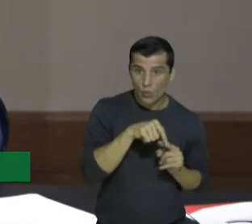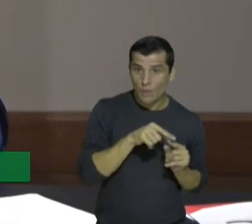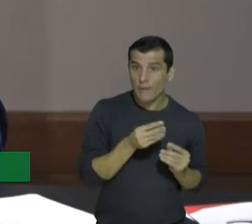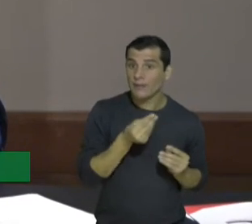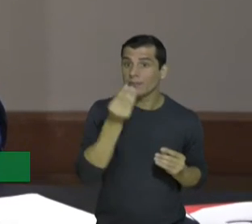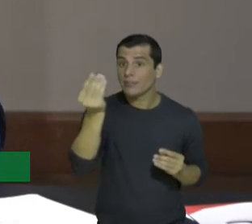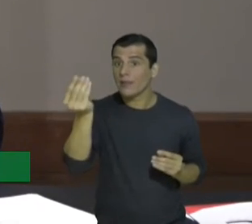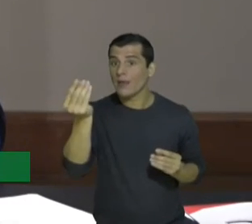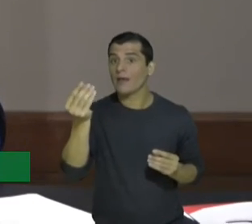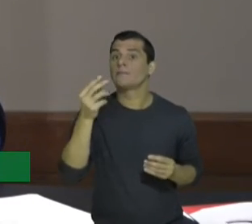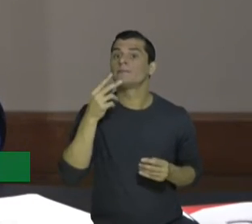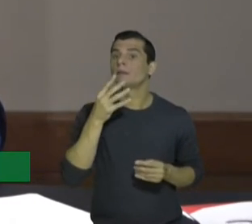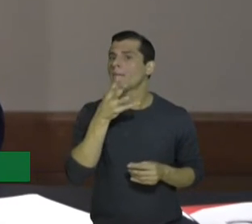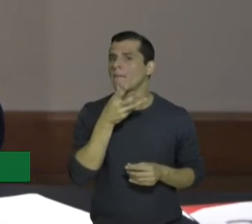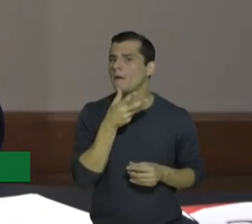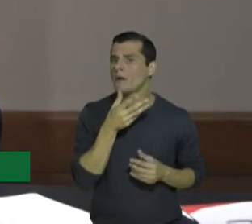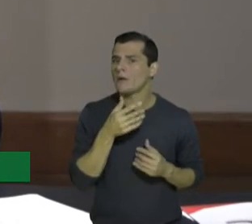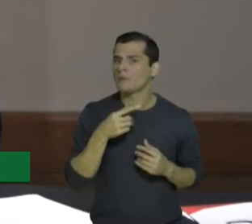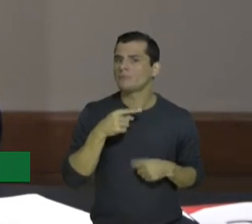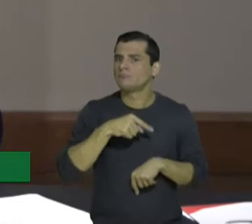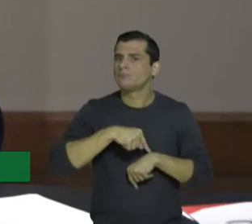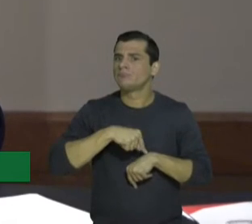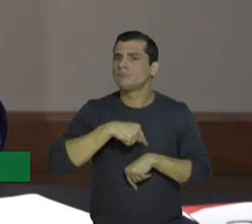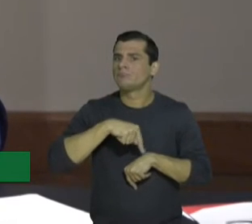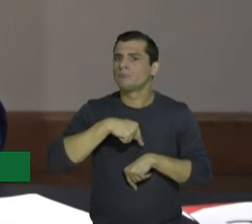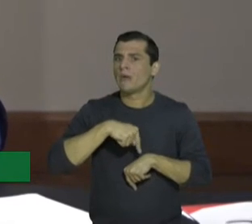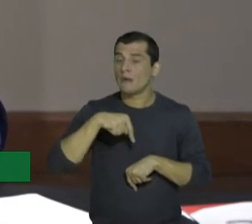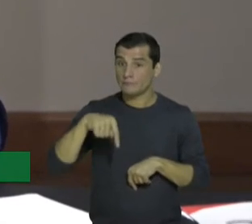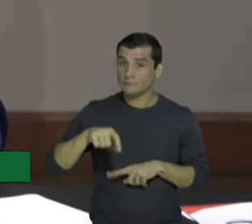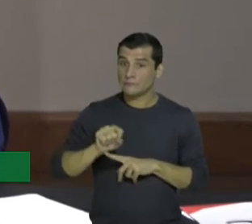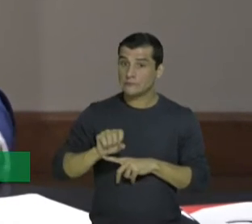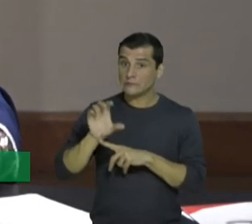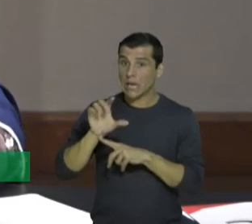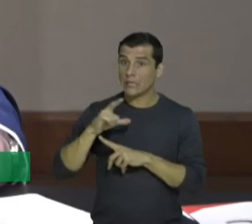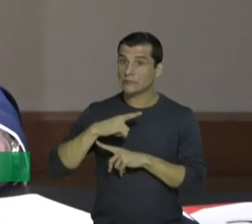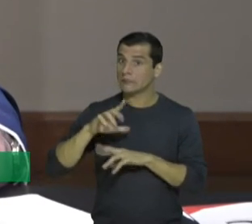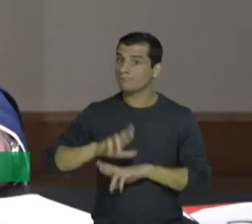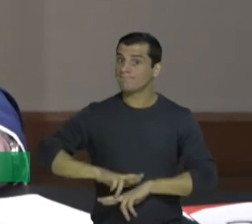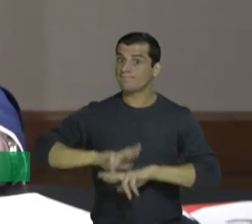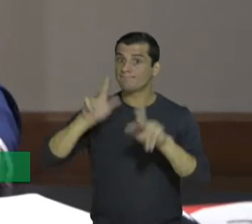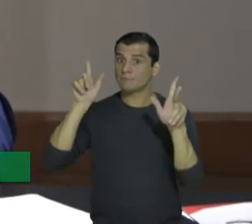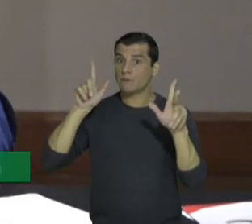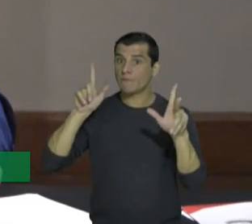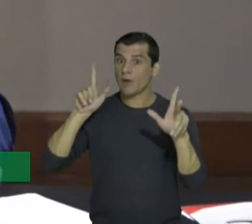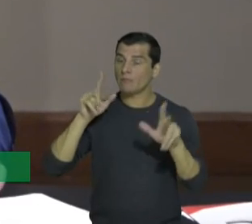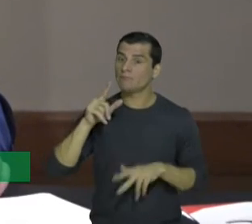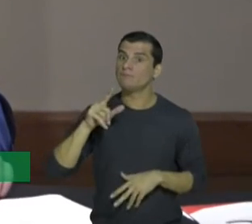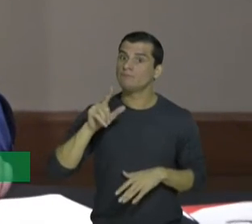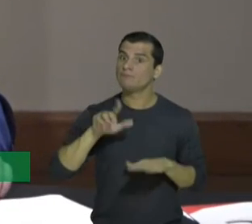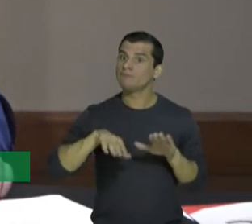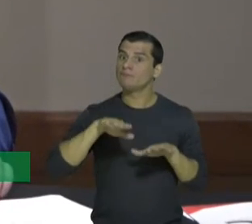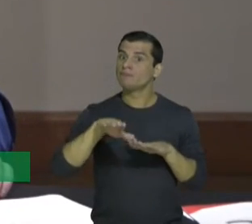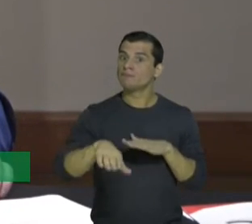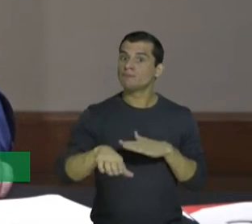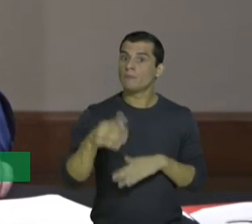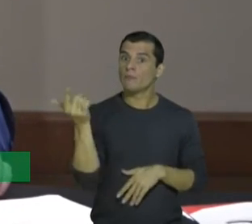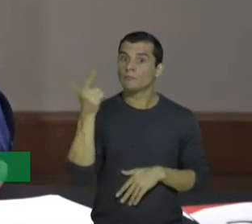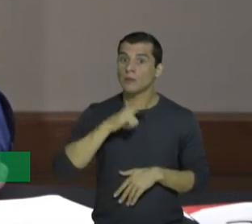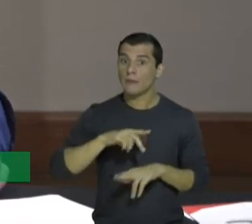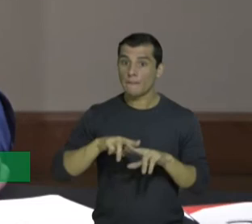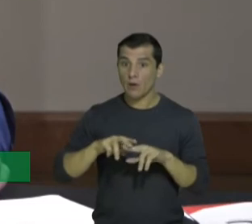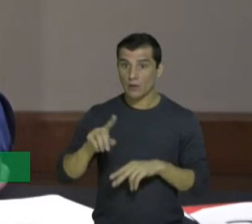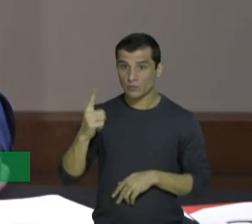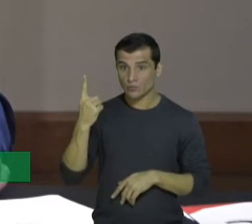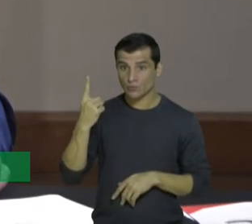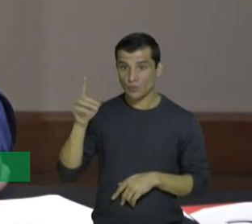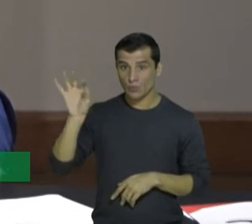Catarina tem um diferencial gigantesco porque se por um lado nós temos 1% apenas